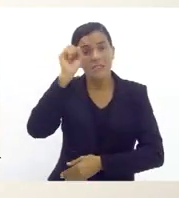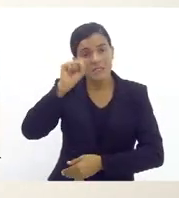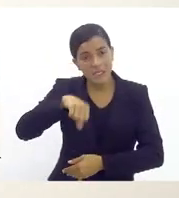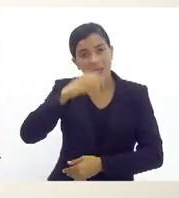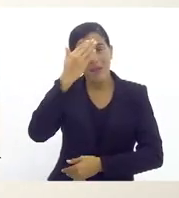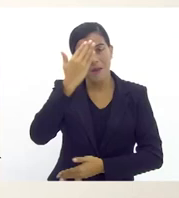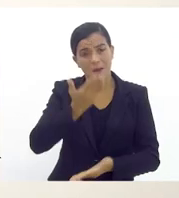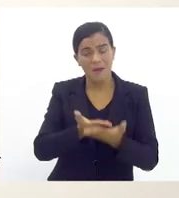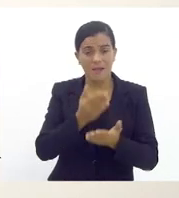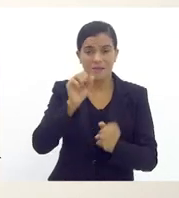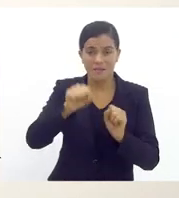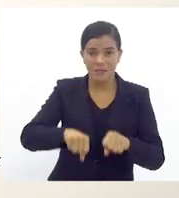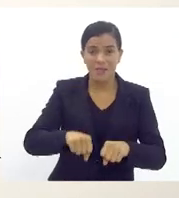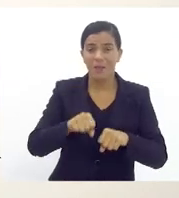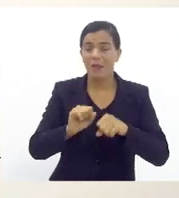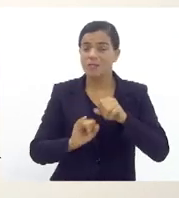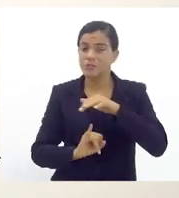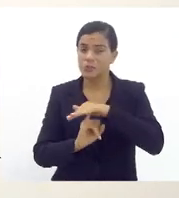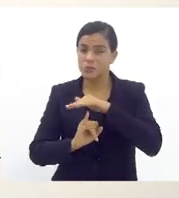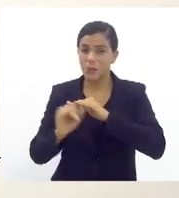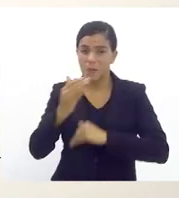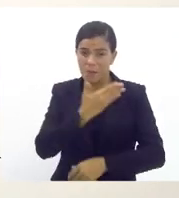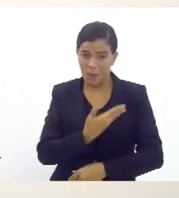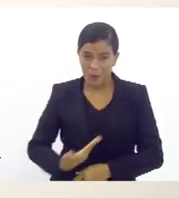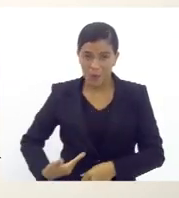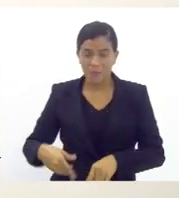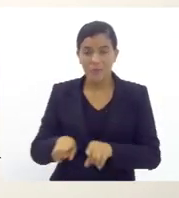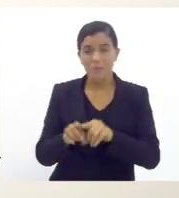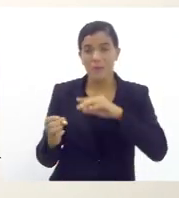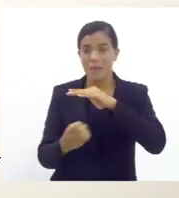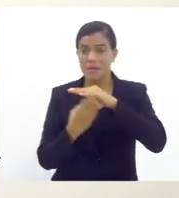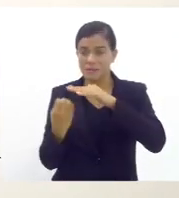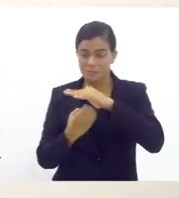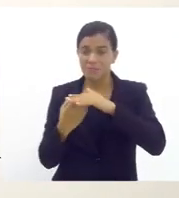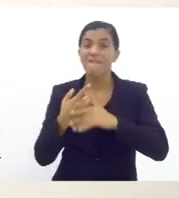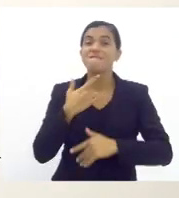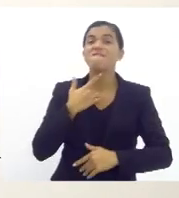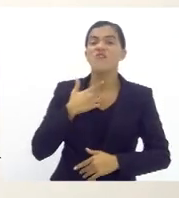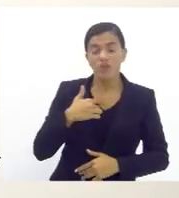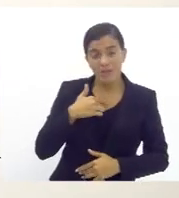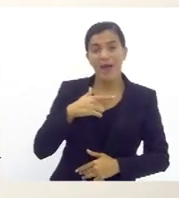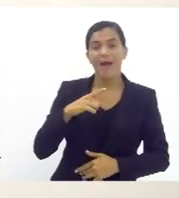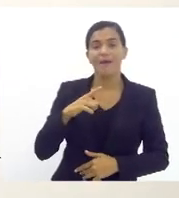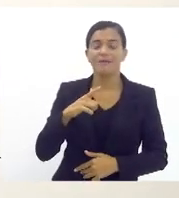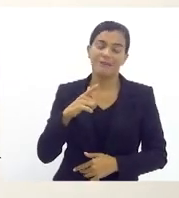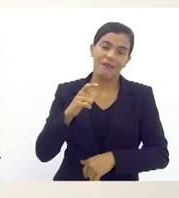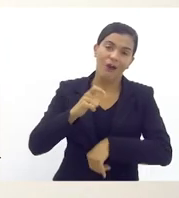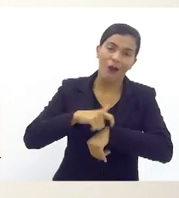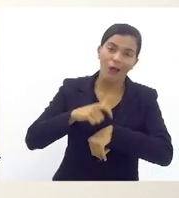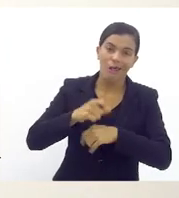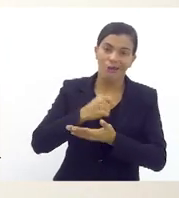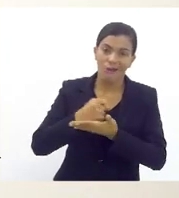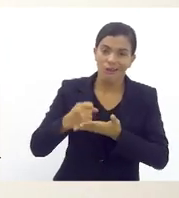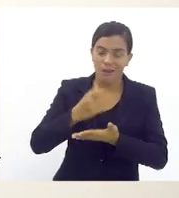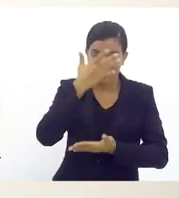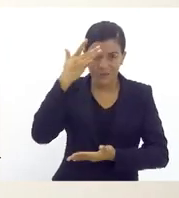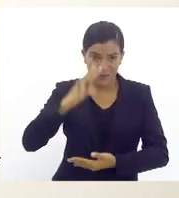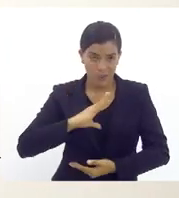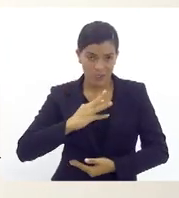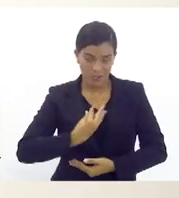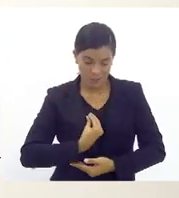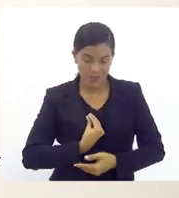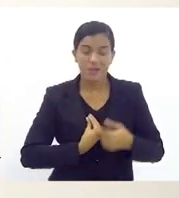que os órgãos públicos e também as empresas, quando querem contratar pessoas trans, eles querem